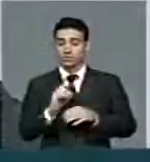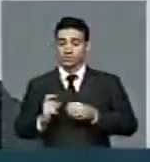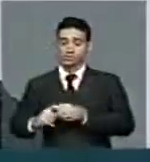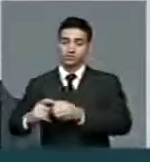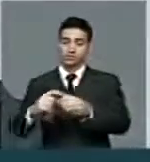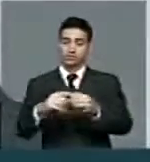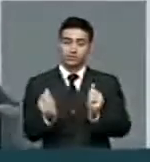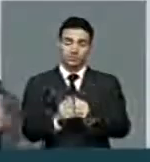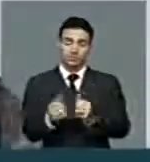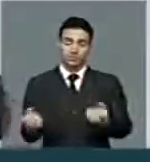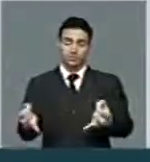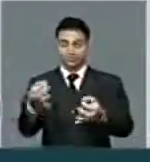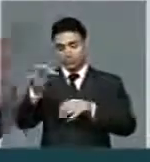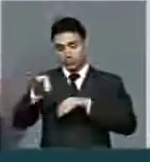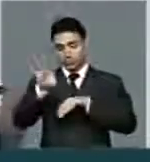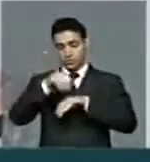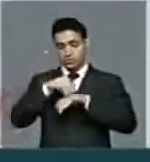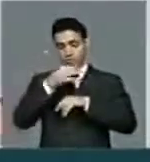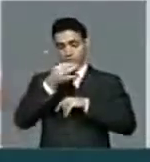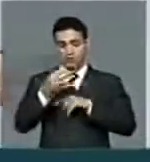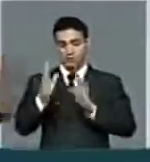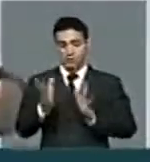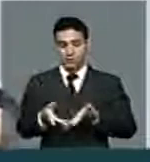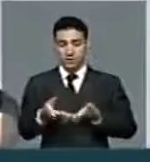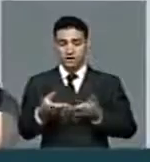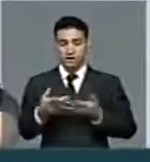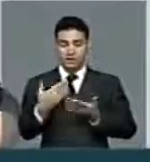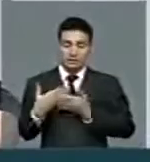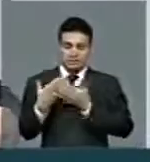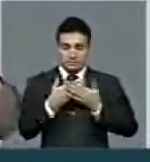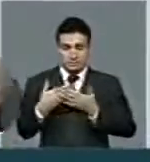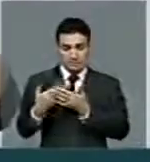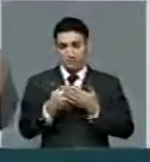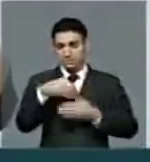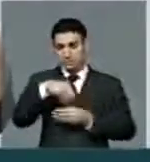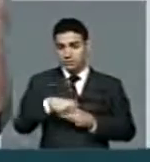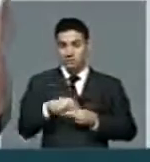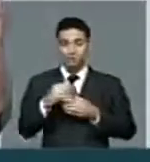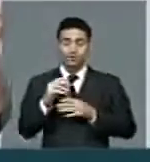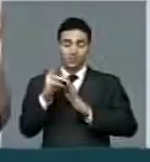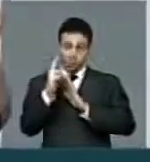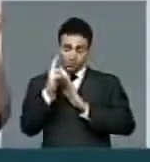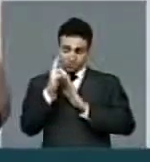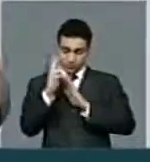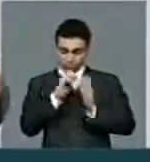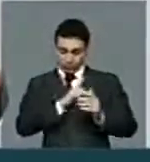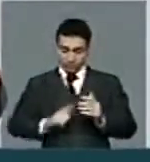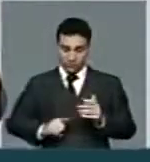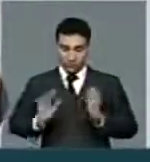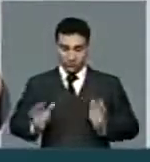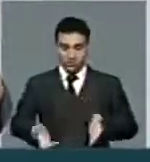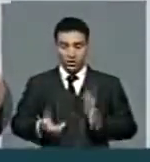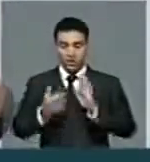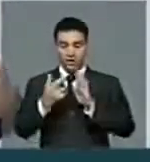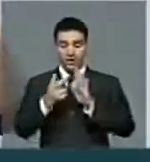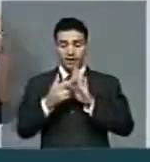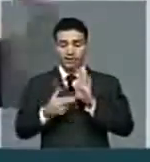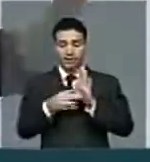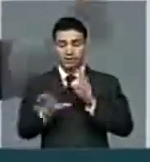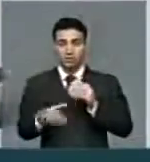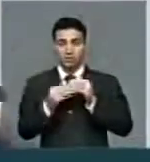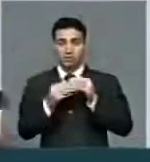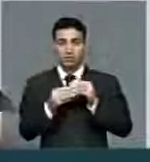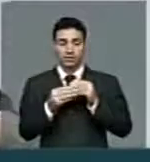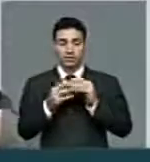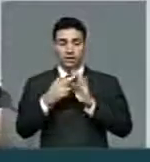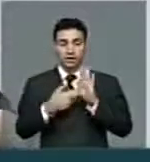sentadas. Tá? Isso já foi estressado, como a gente chama, dentro do governo, são normas complementares. Não tem nada, as normas